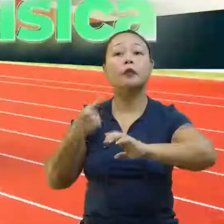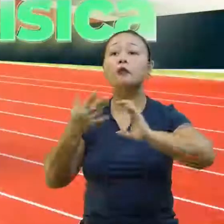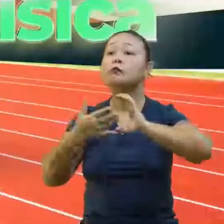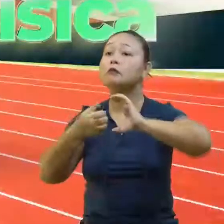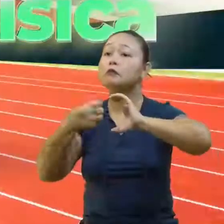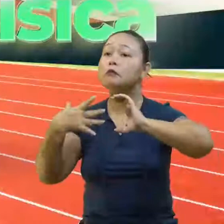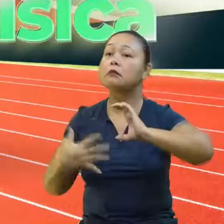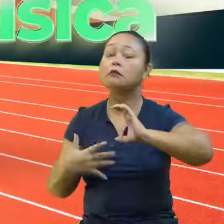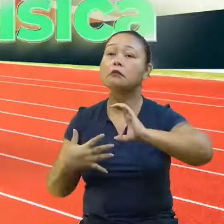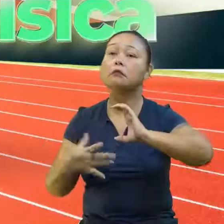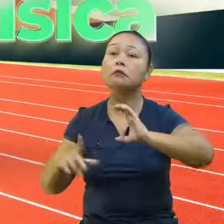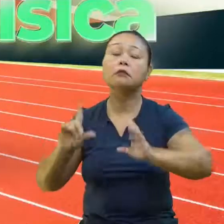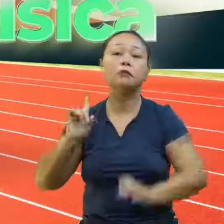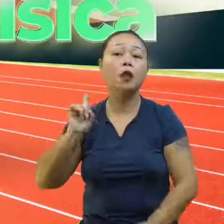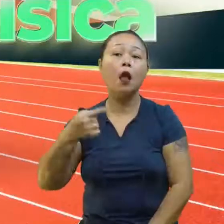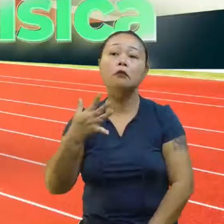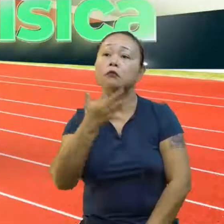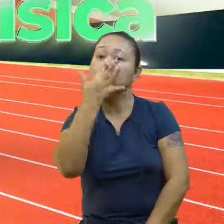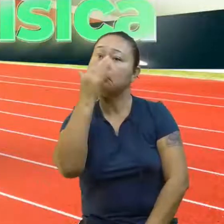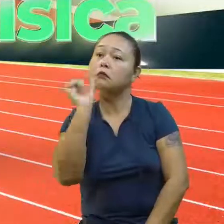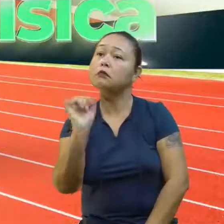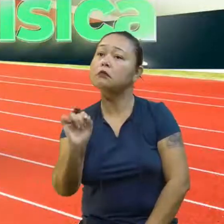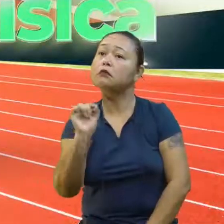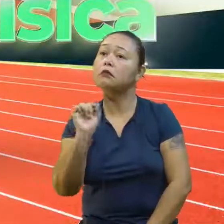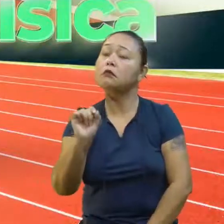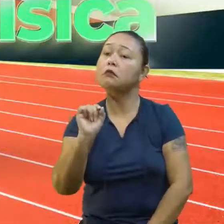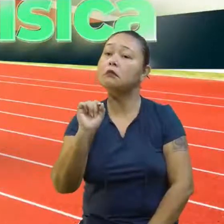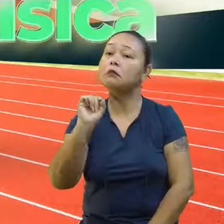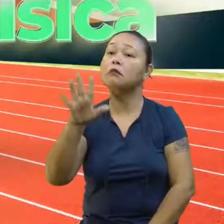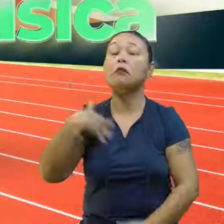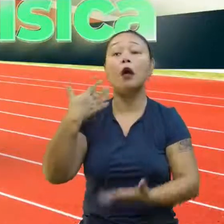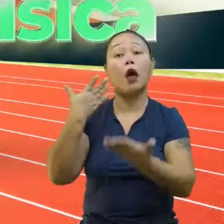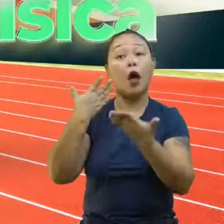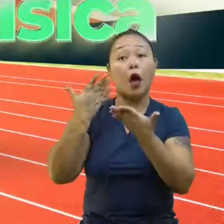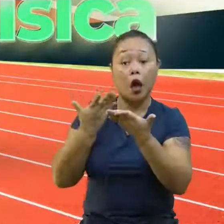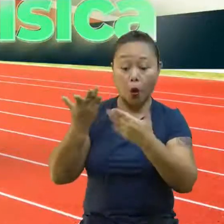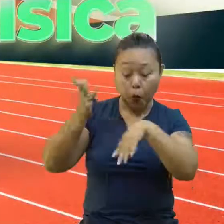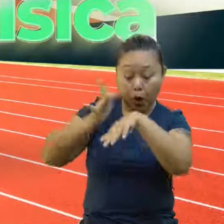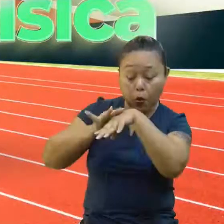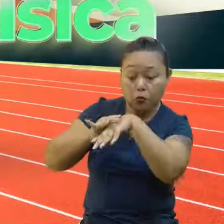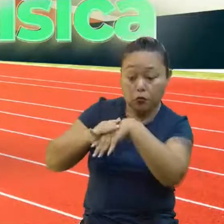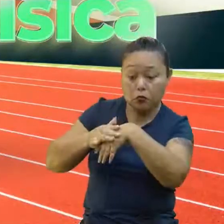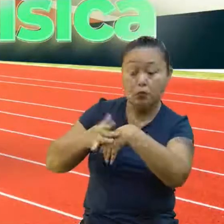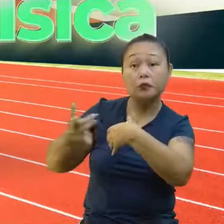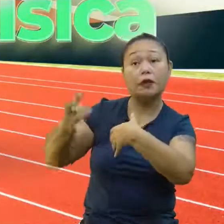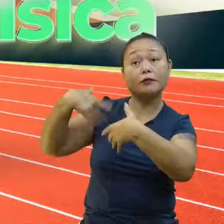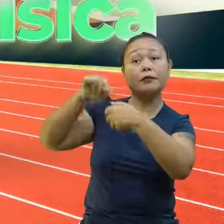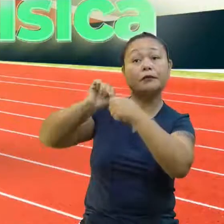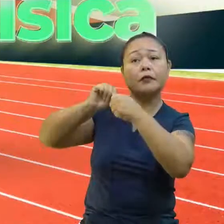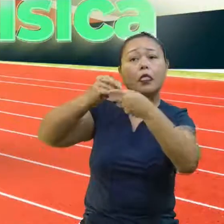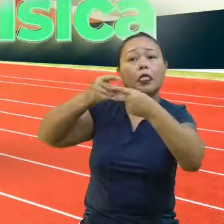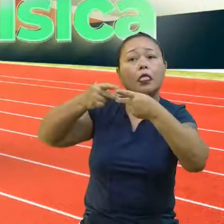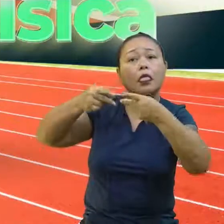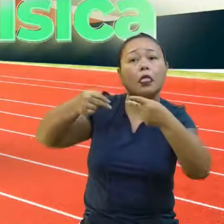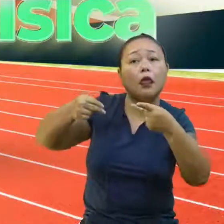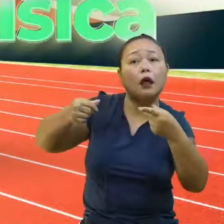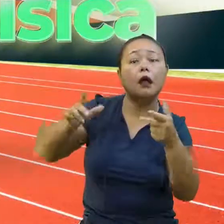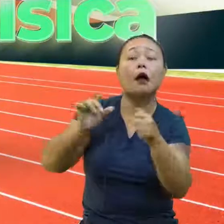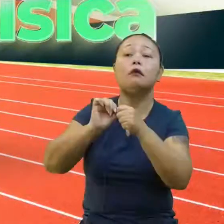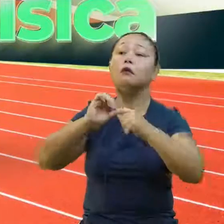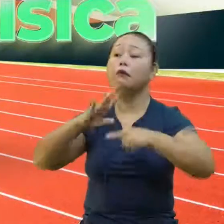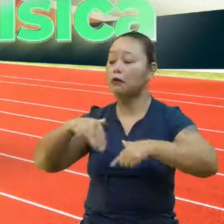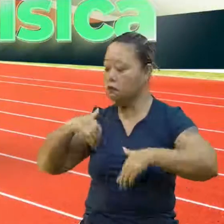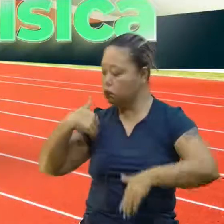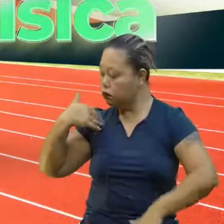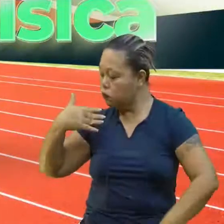características, a gente já observa o quê? Que uma doença crônico-degenerativa, ela vai se constituindo a longo prazo